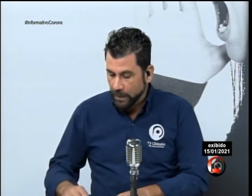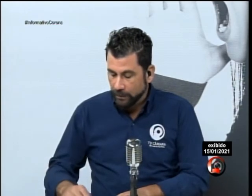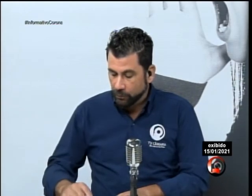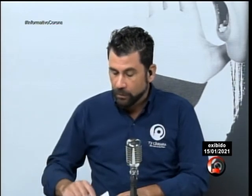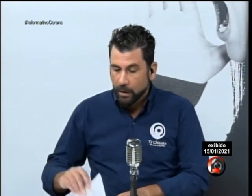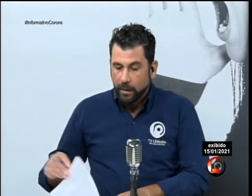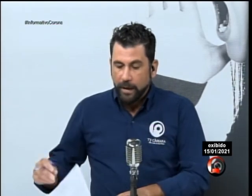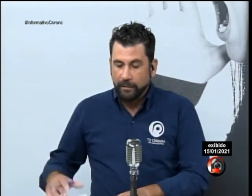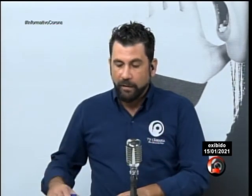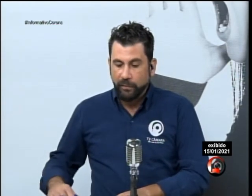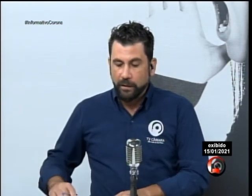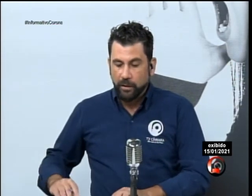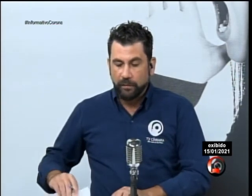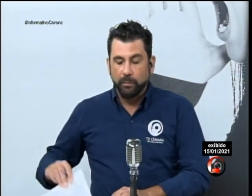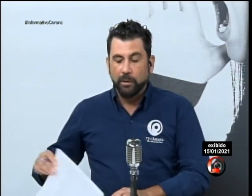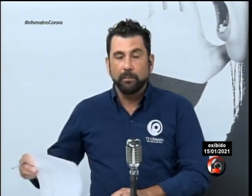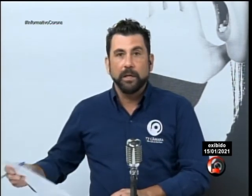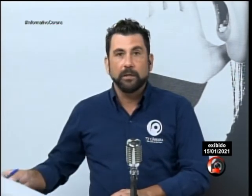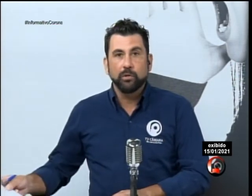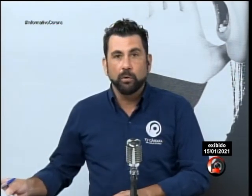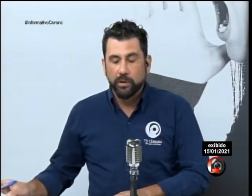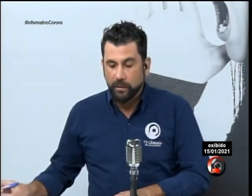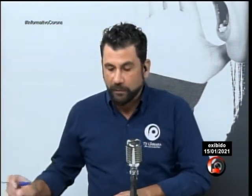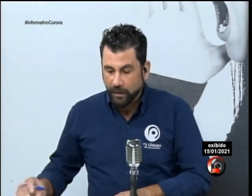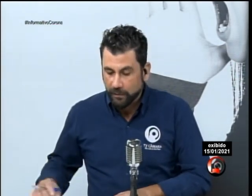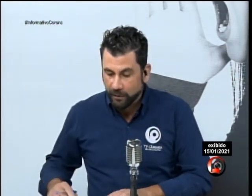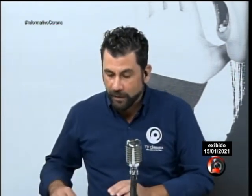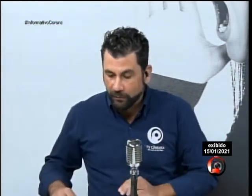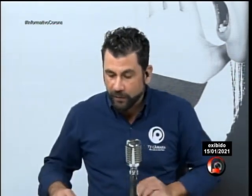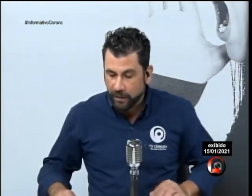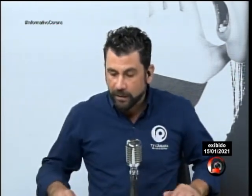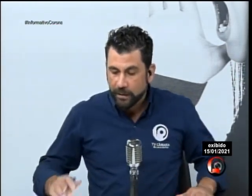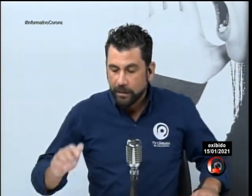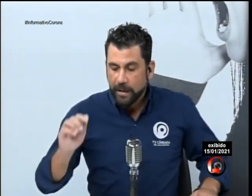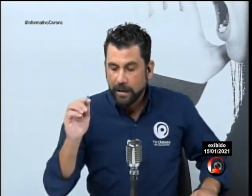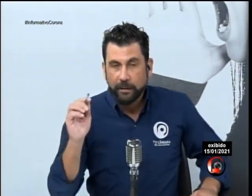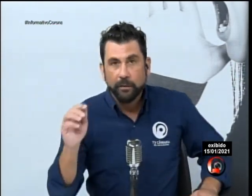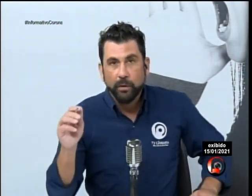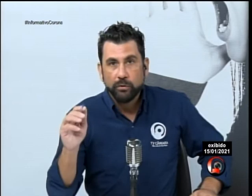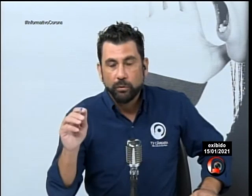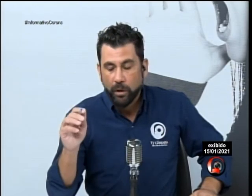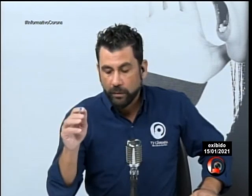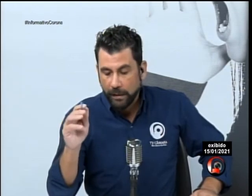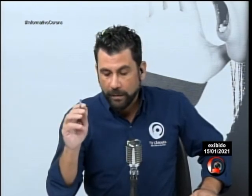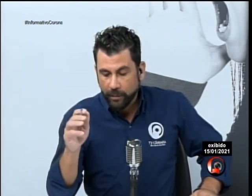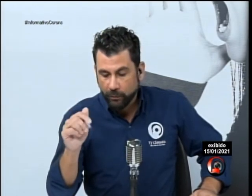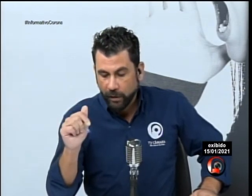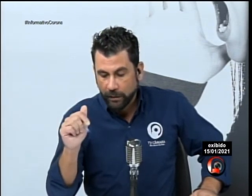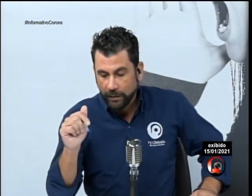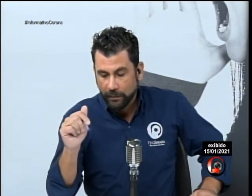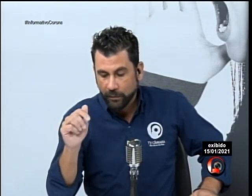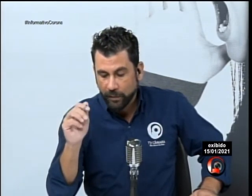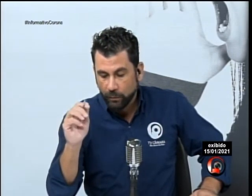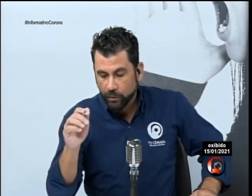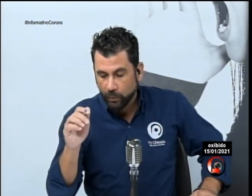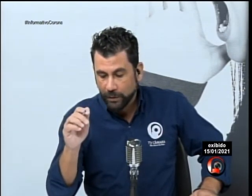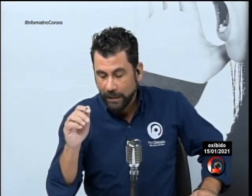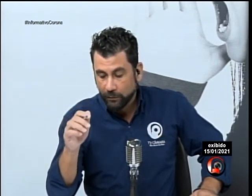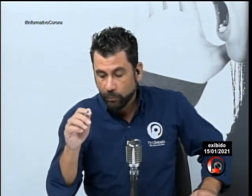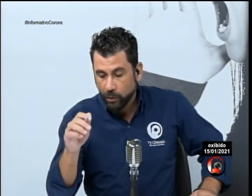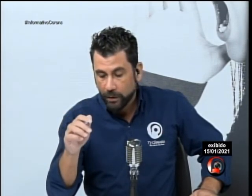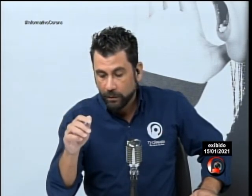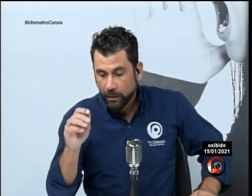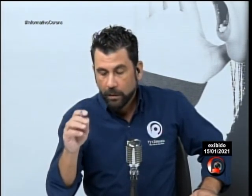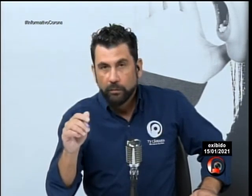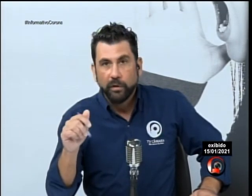Pedro Roberto, essa frente recebeu na manhã de hoje, desta sexta-feira, aqui no auditório da Câmara, o secretário de Saúde, o